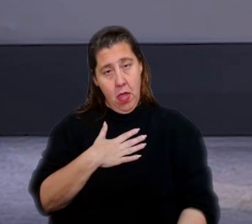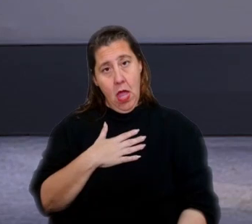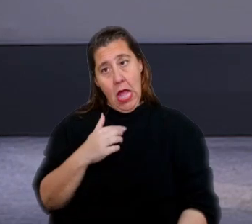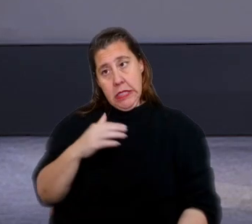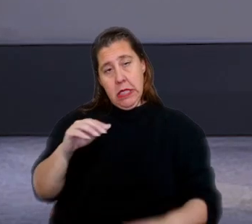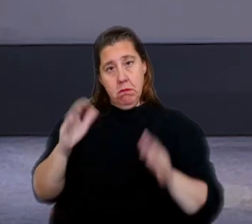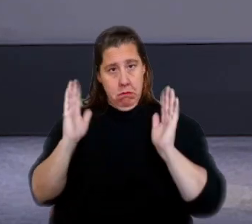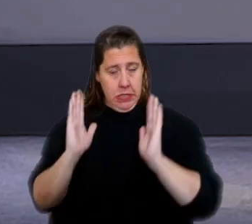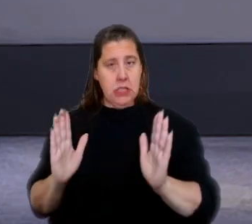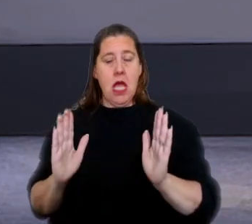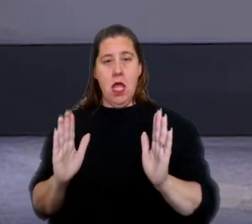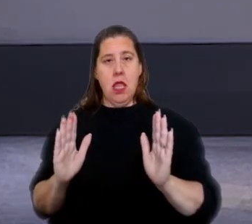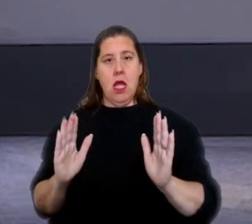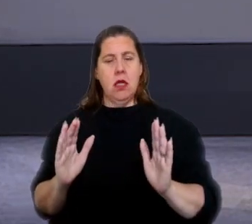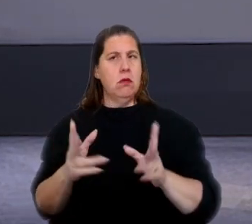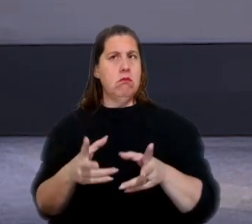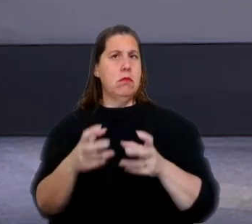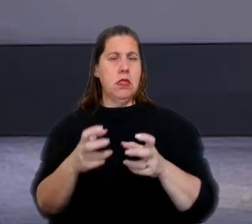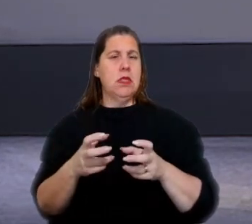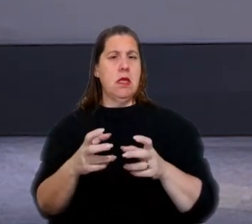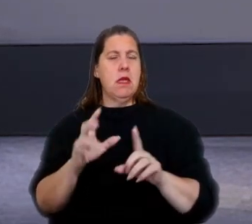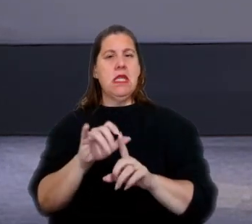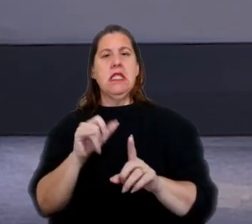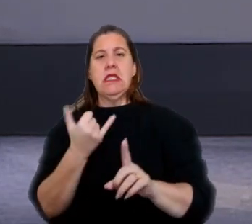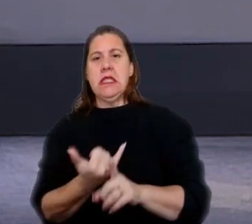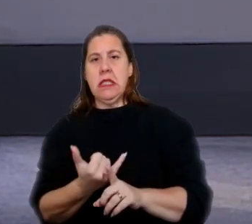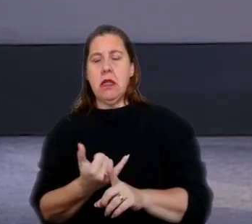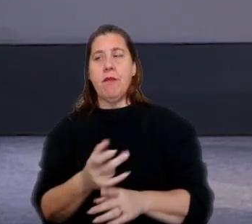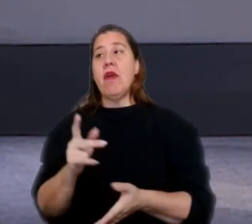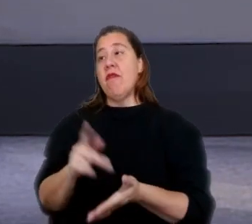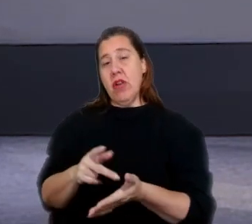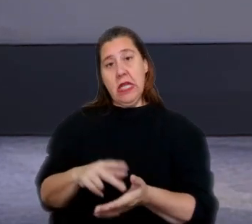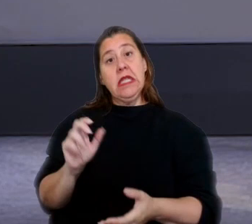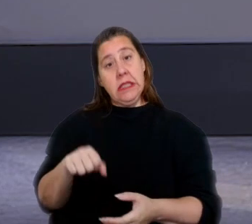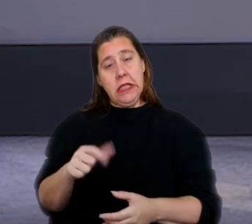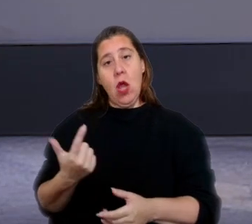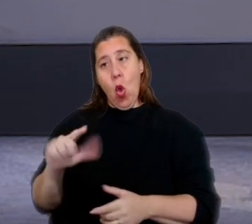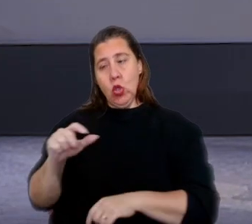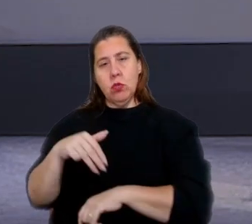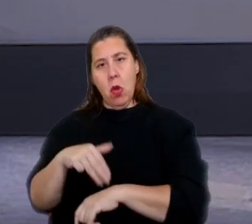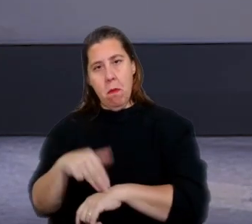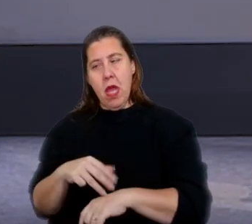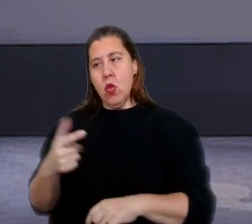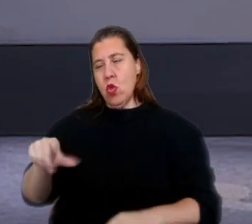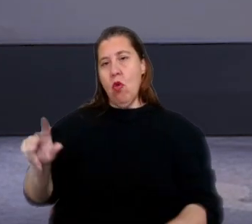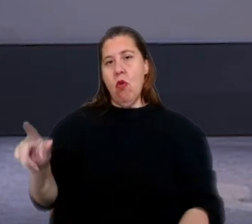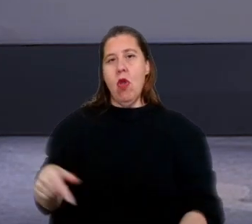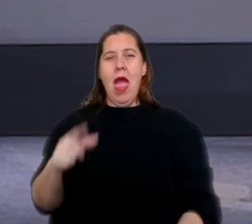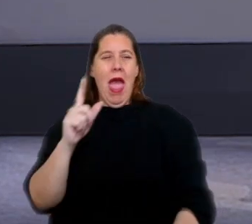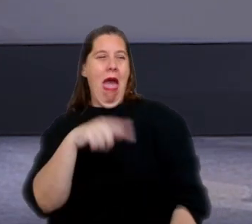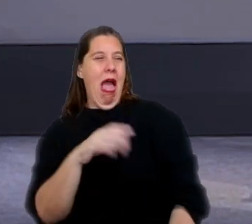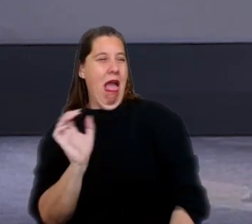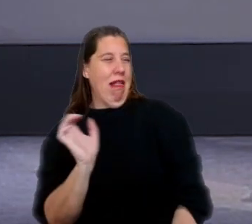que para mim tem essa cena, não senti uma cena de bullying. É verdade que há outros momentos em que um fala